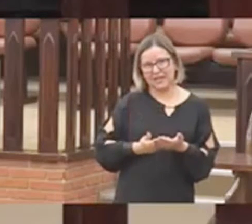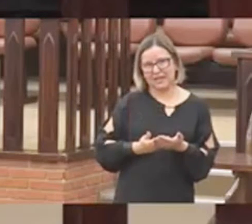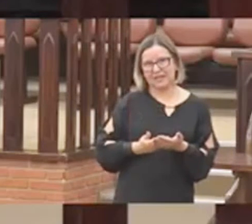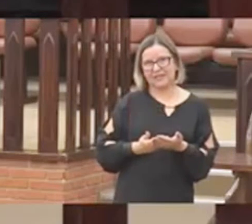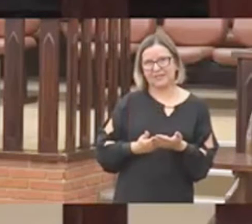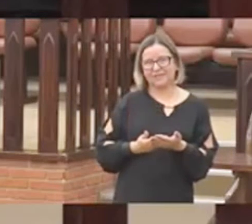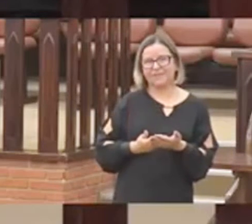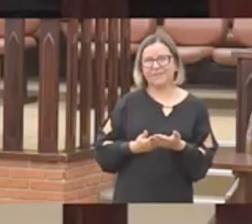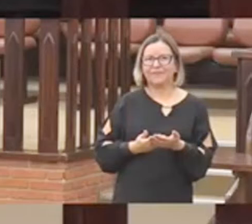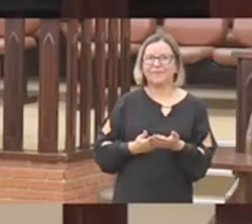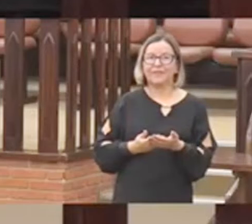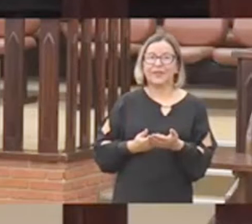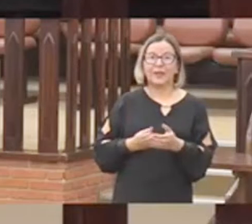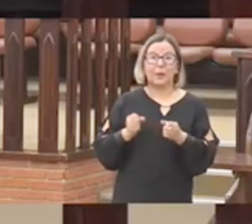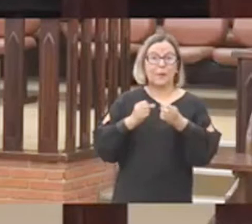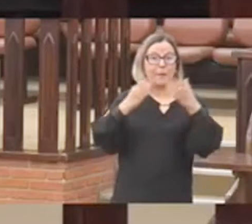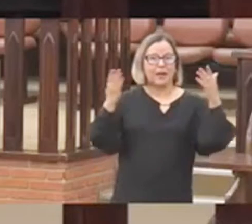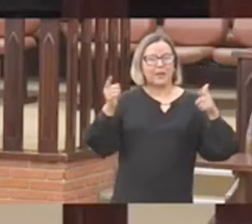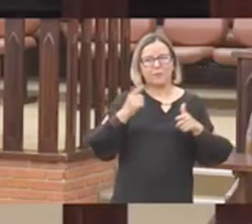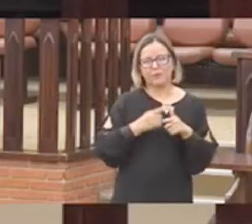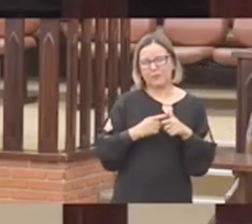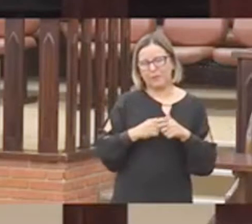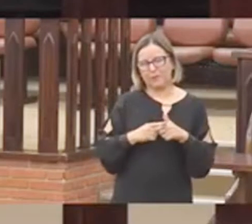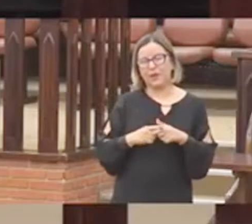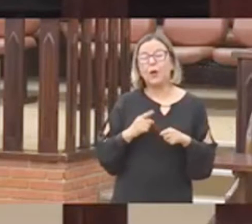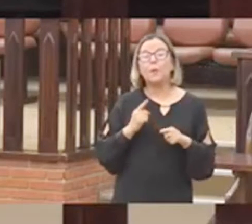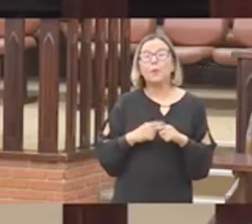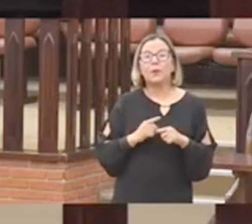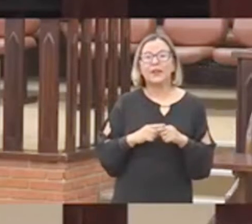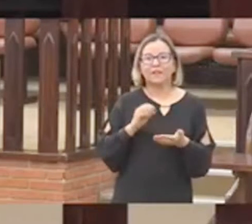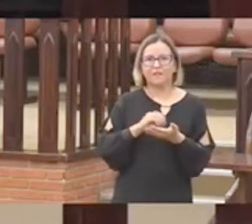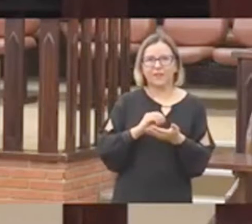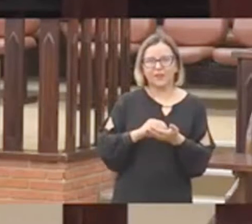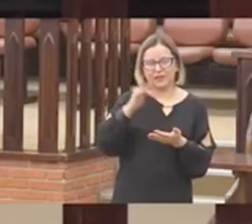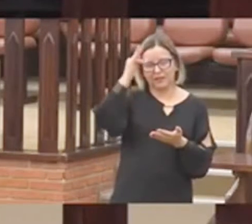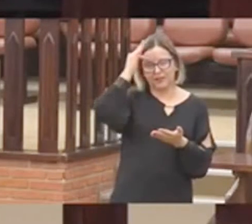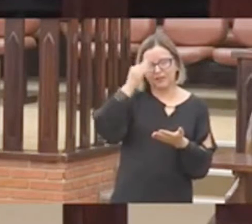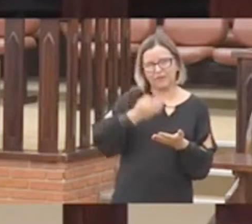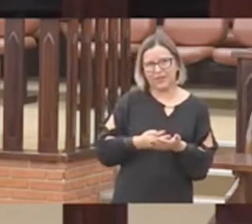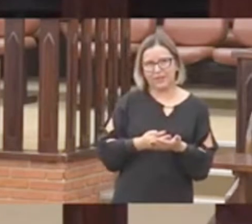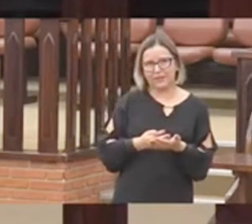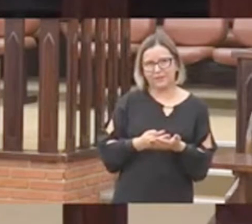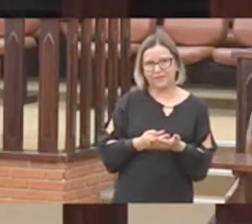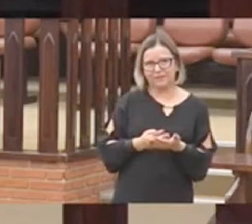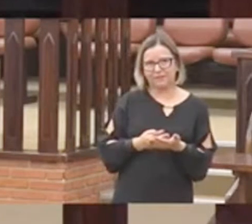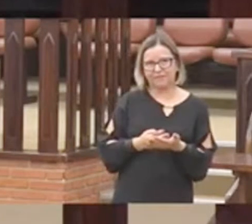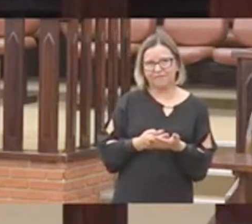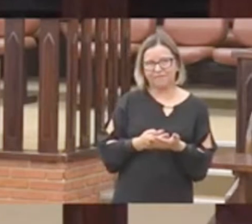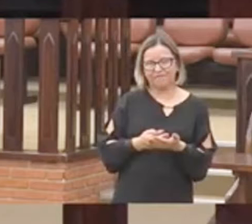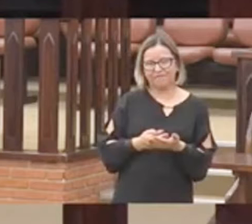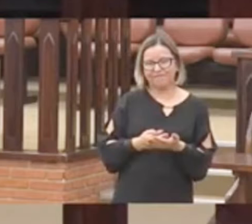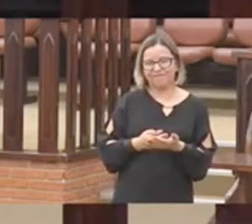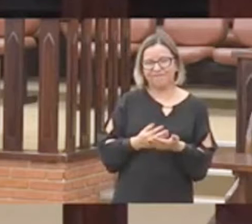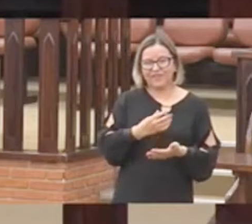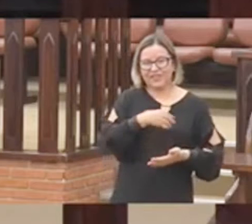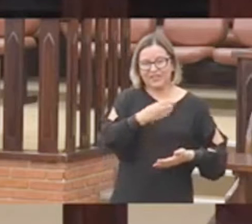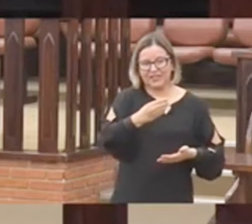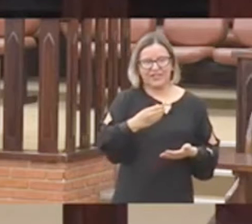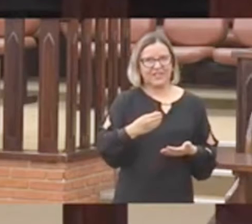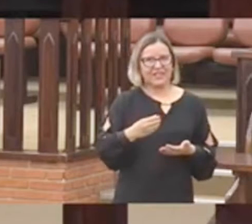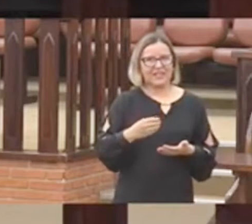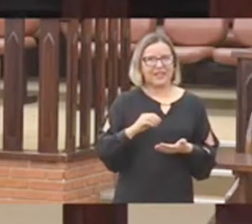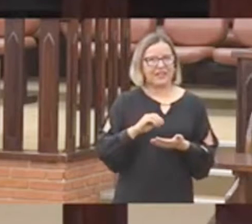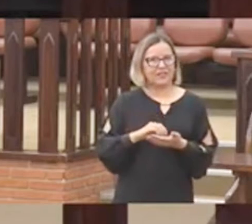problema. Porque a incredulidade vai levar à desconfiança e vai